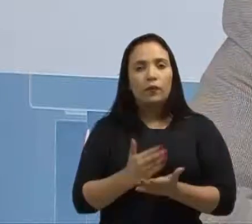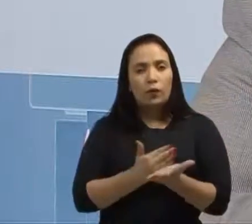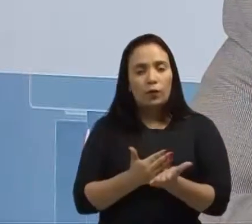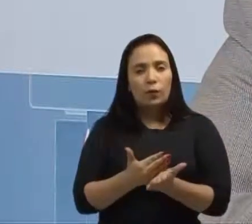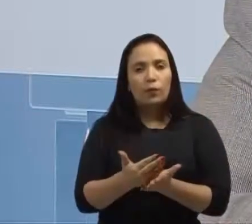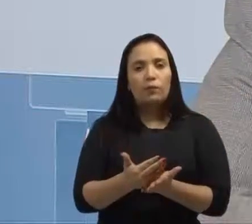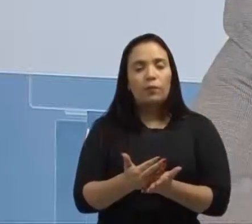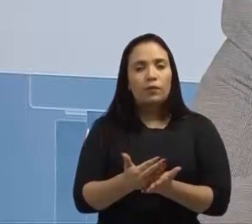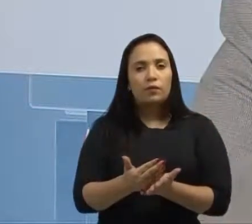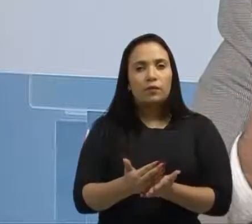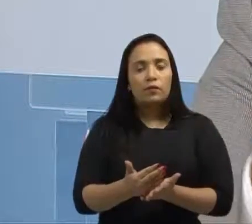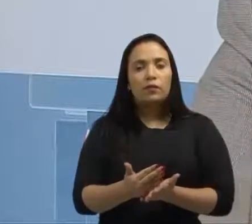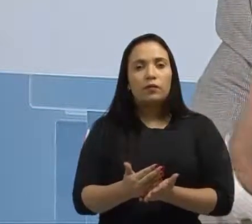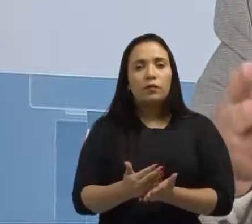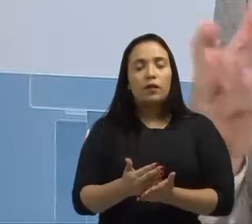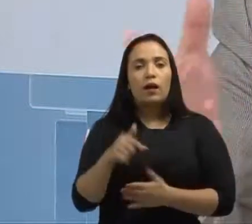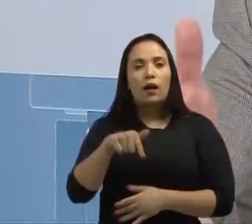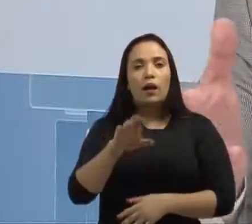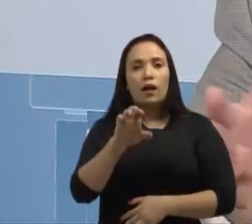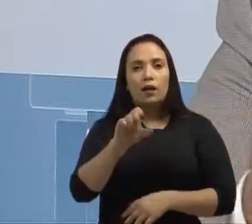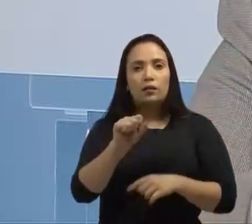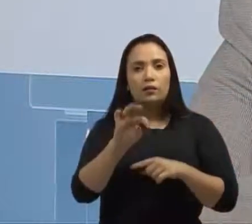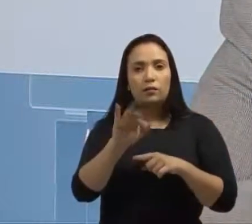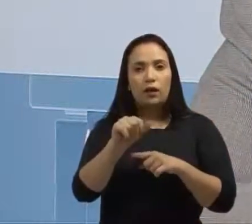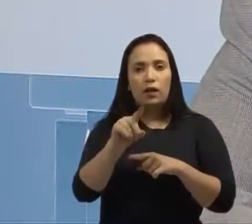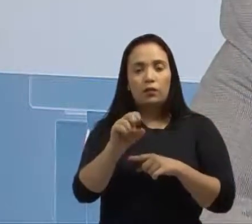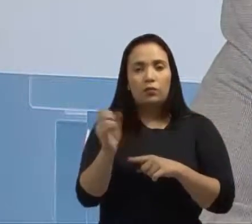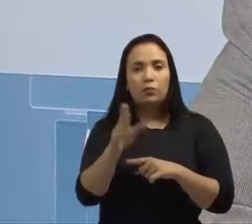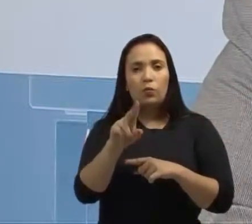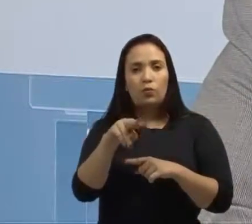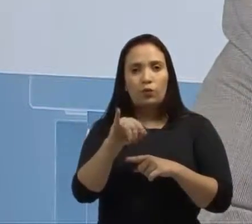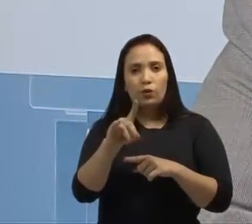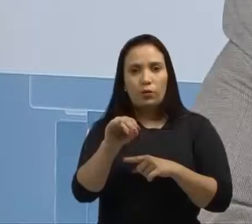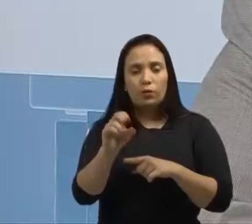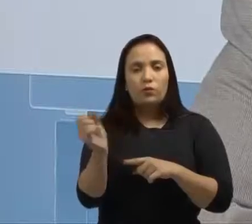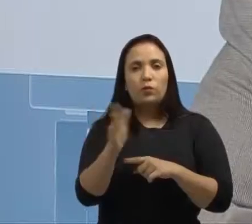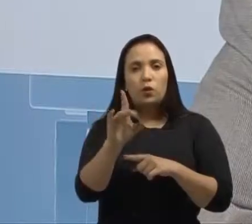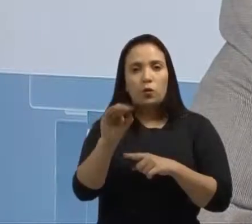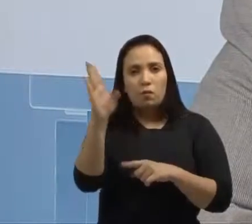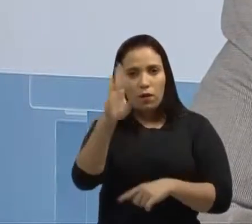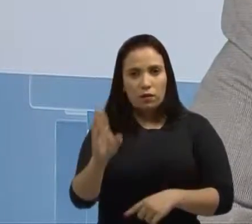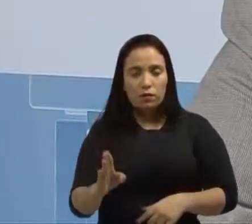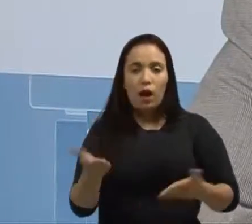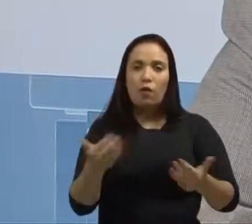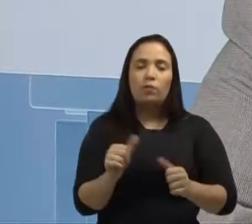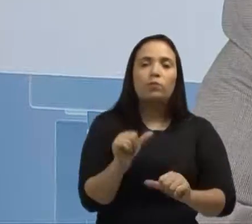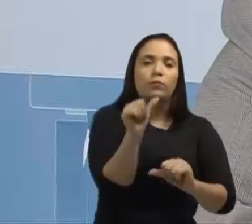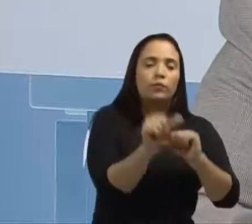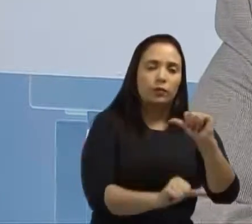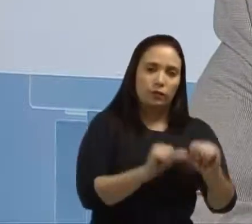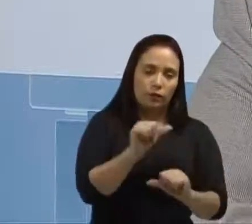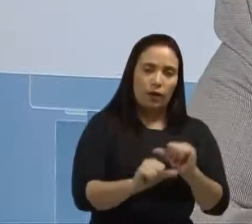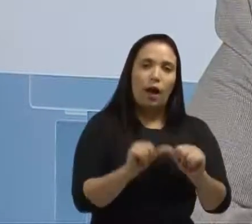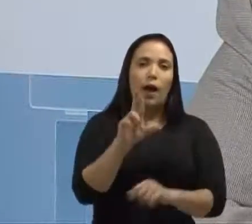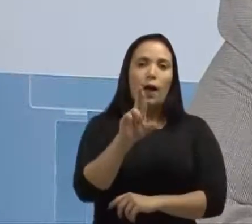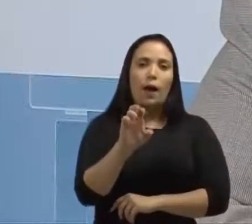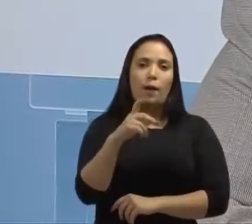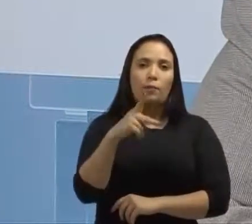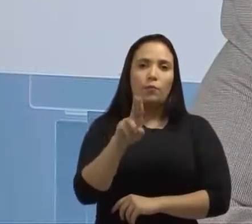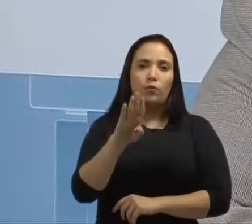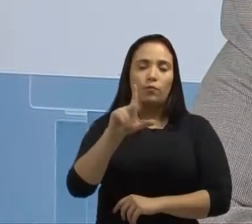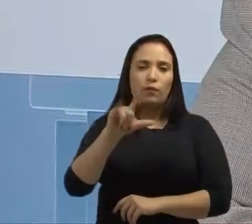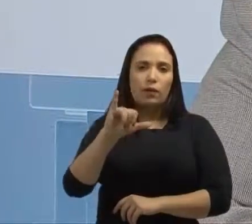início a República era chamada assim, Estados Unidos do Brasil. Então eu estou querendo dizer com isso o seguinte, um senador, ele não faz mais nada